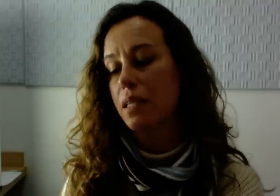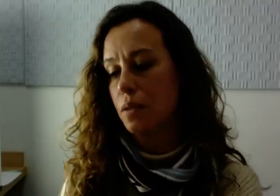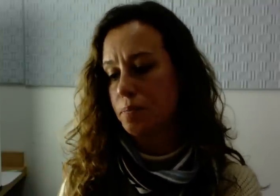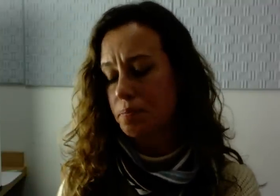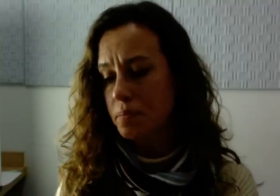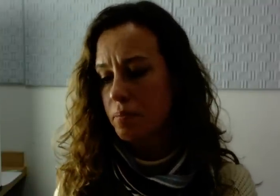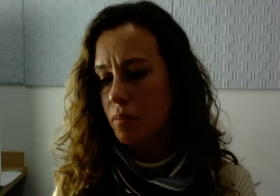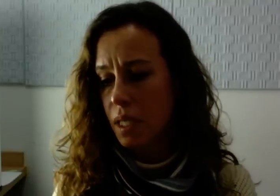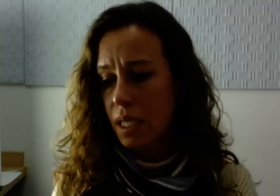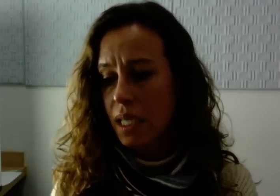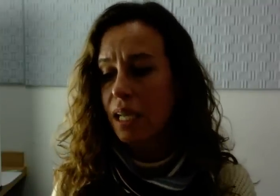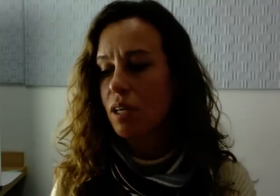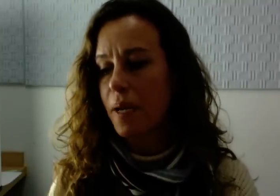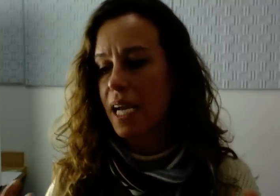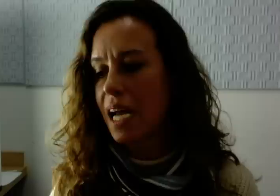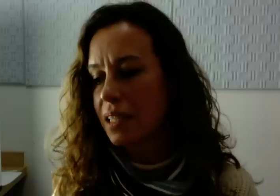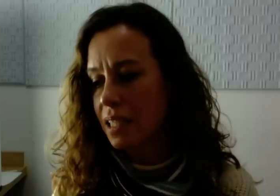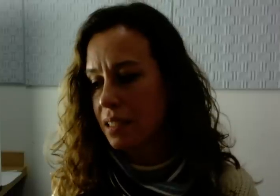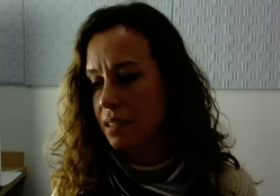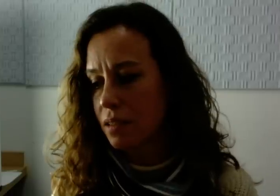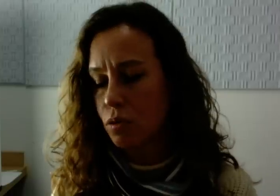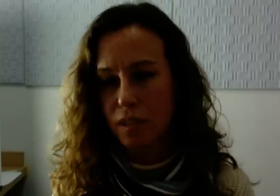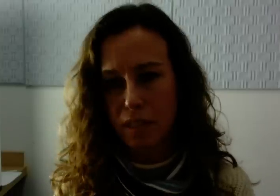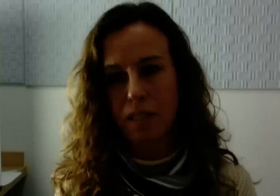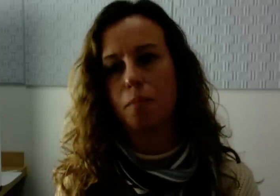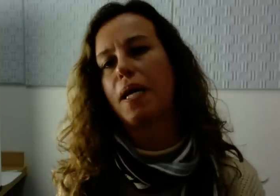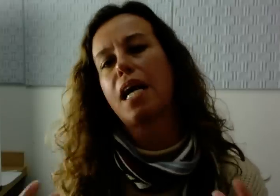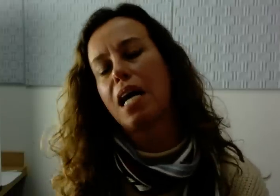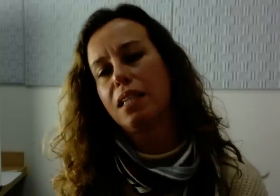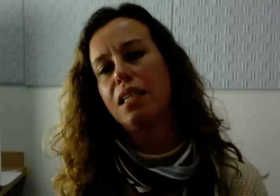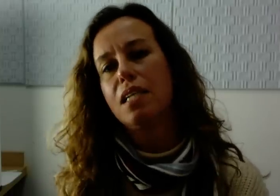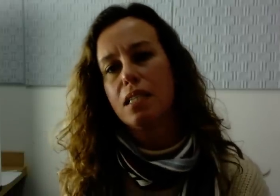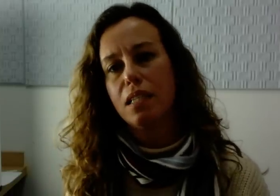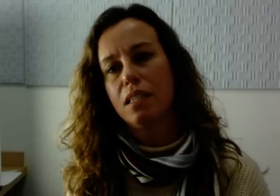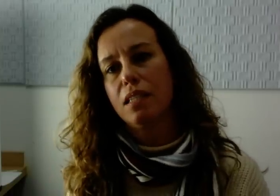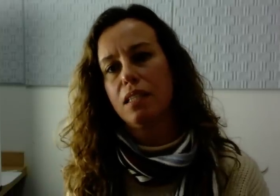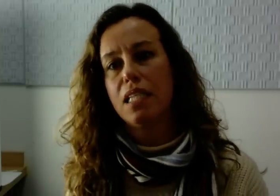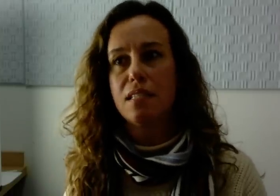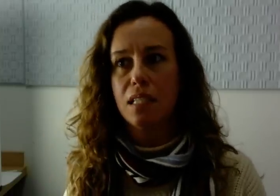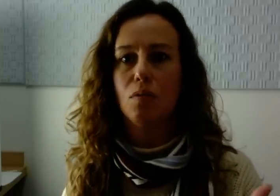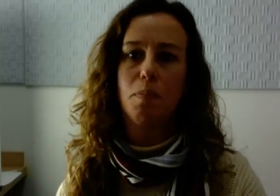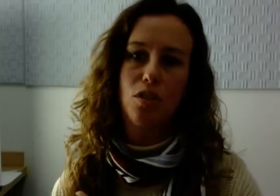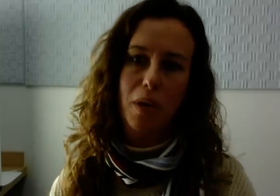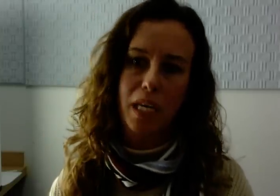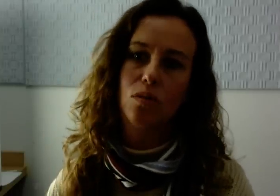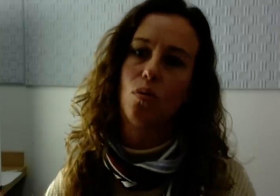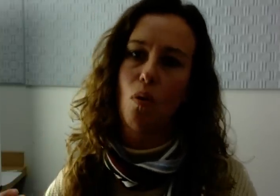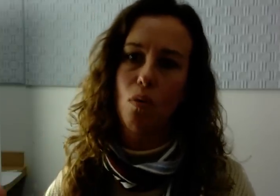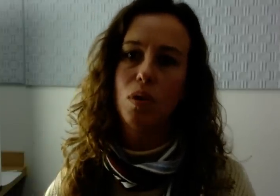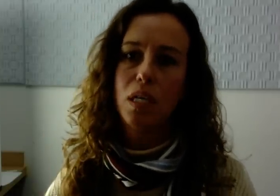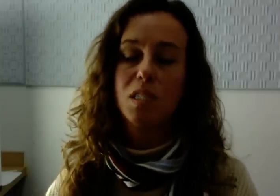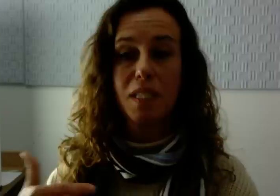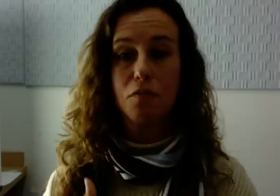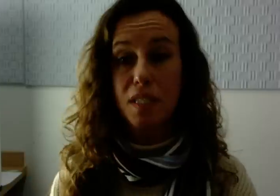né então claro que para cada condição para cada eh lesão impedimento